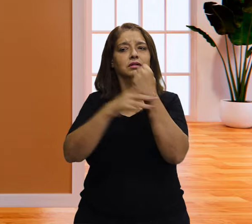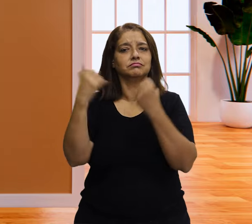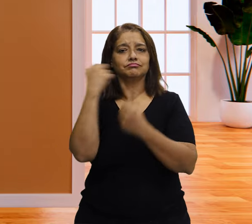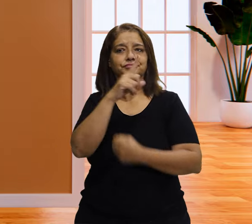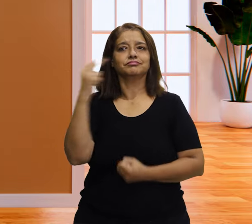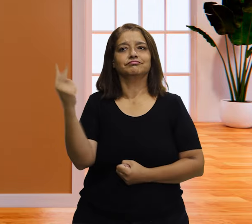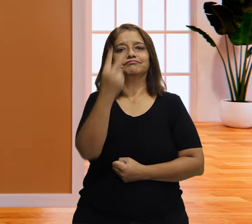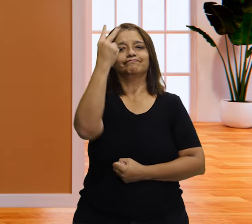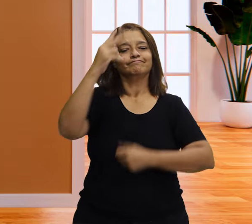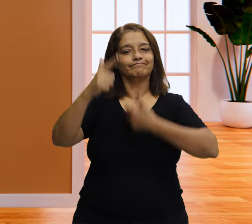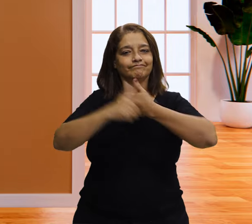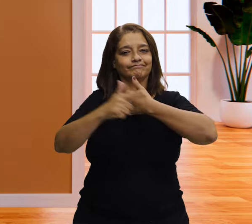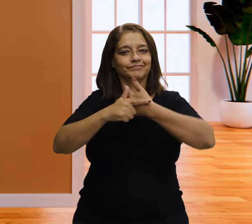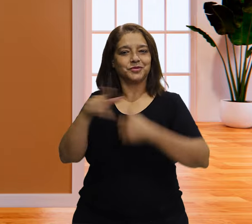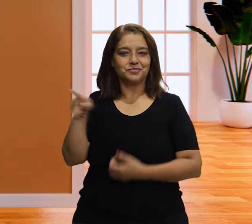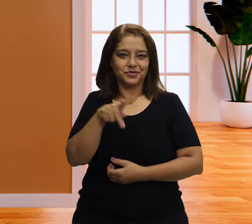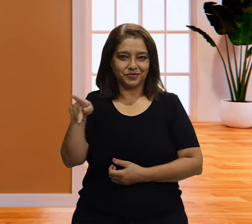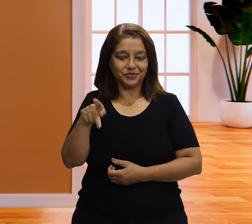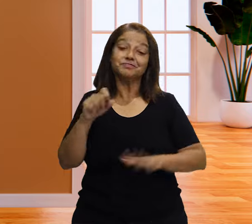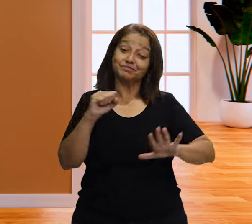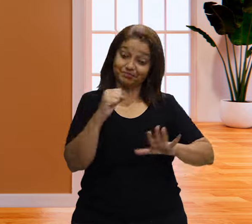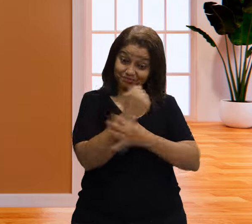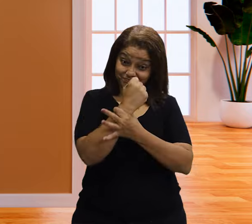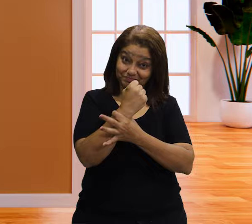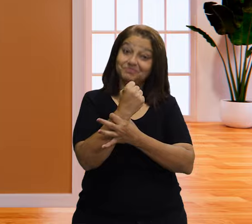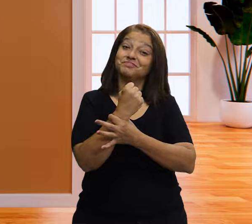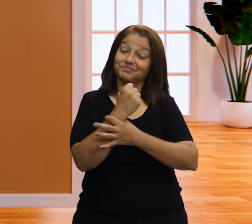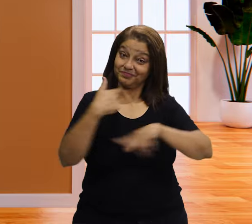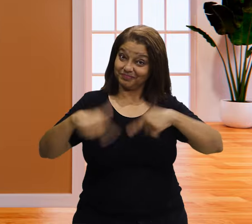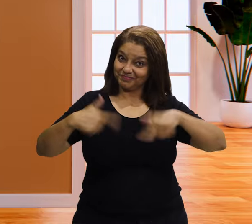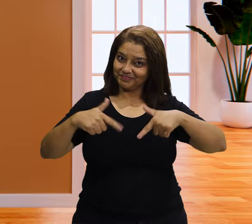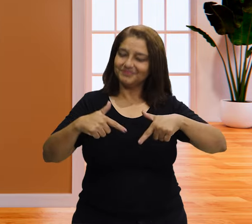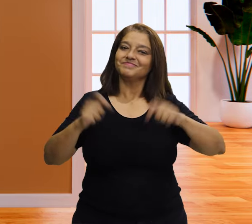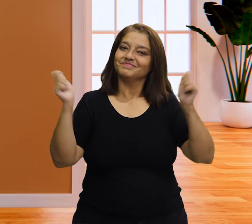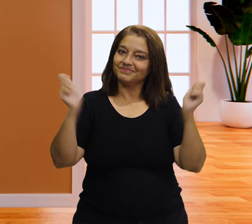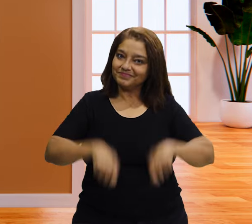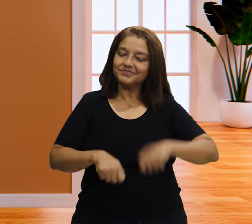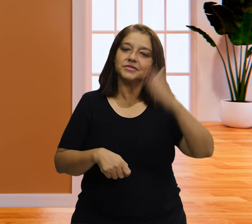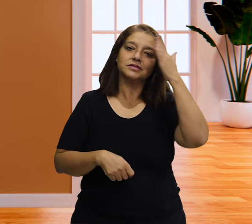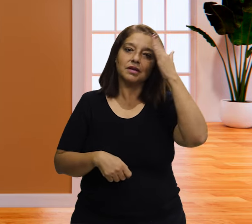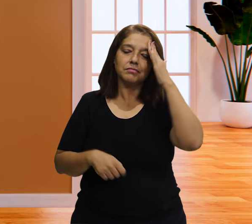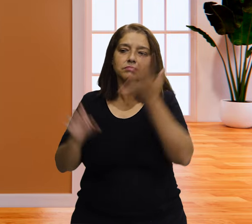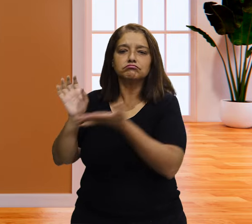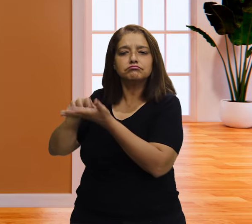professor. Segurança no trabalho, garantindo que as unidades sejam